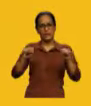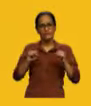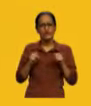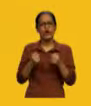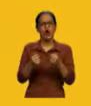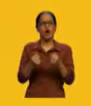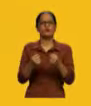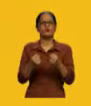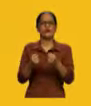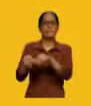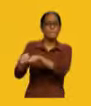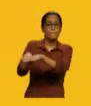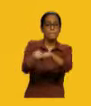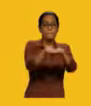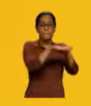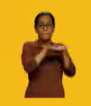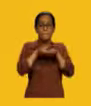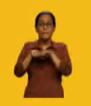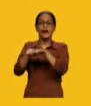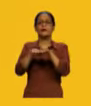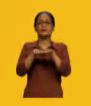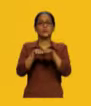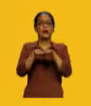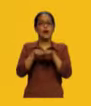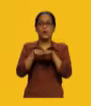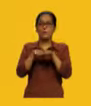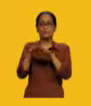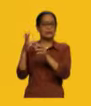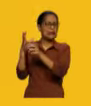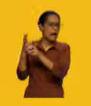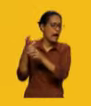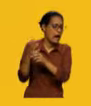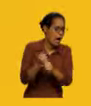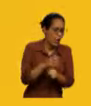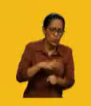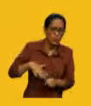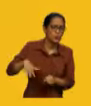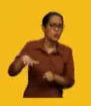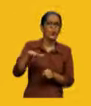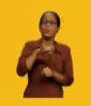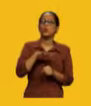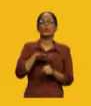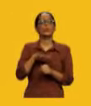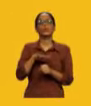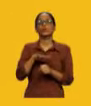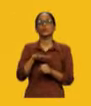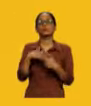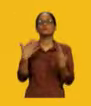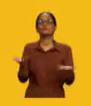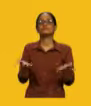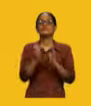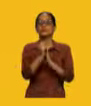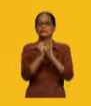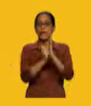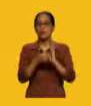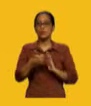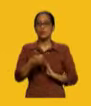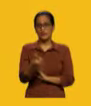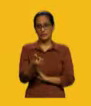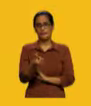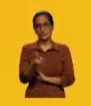foi padronizado para tudo quanto é forma de cálculo, foi somente no século